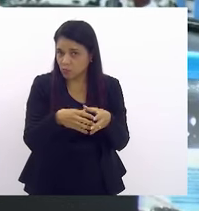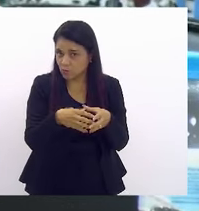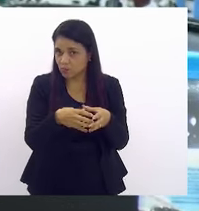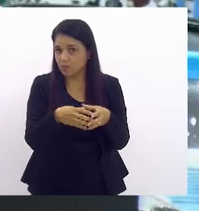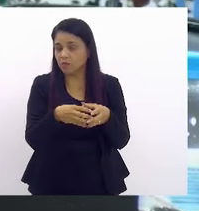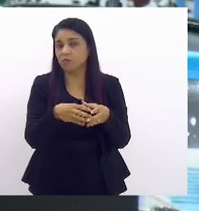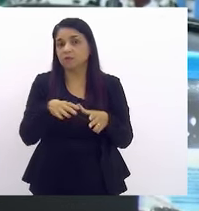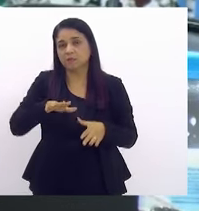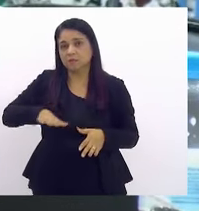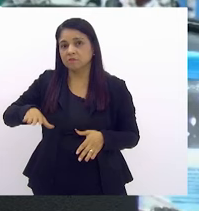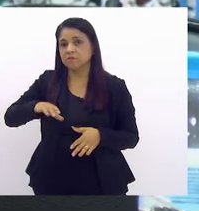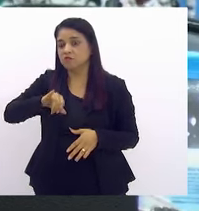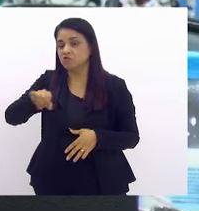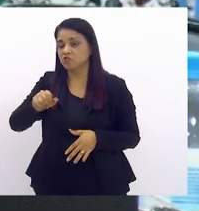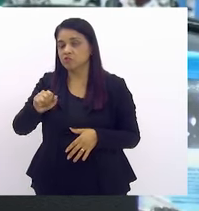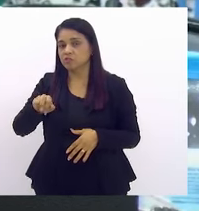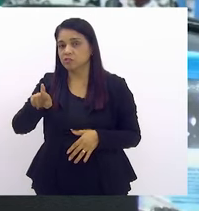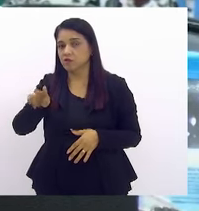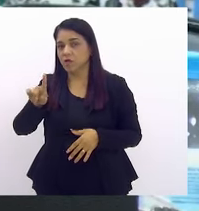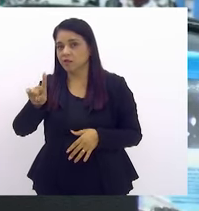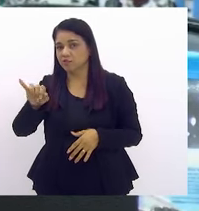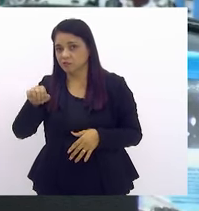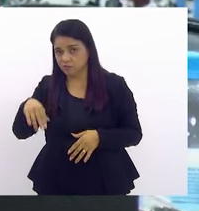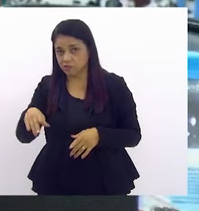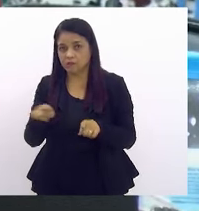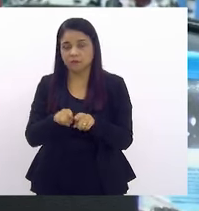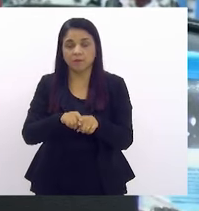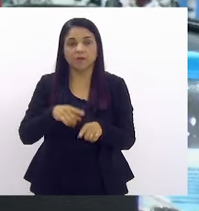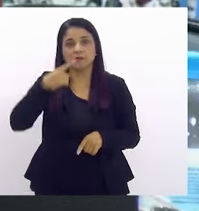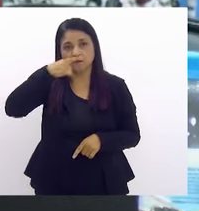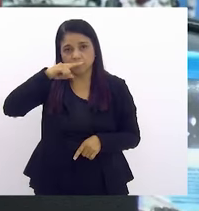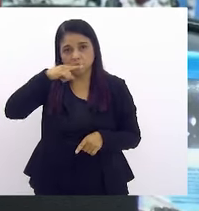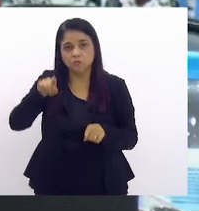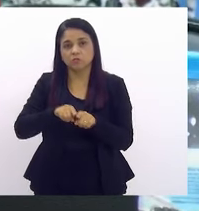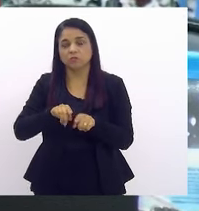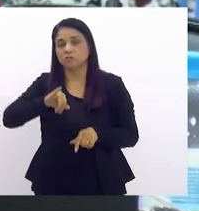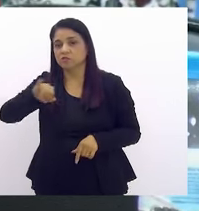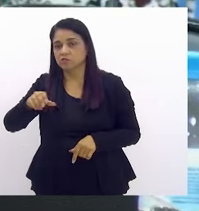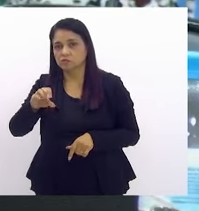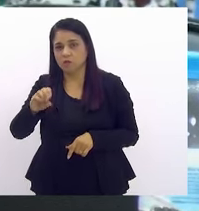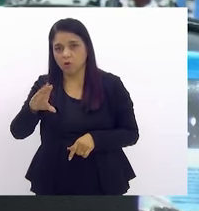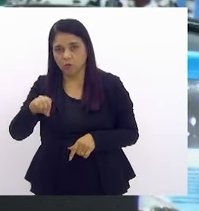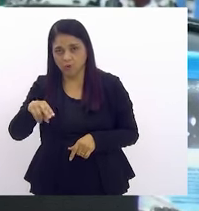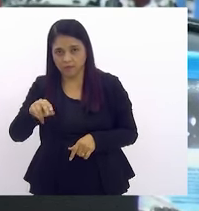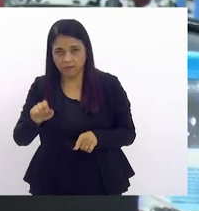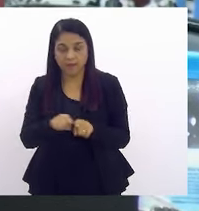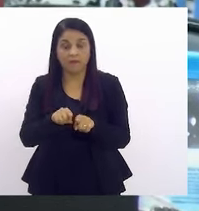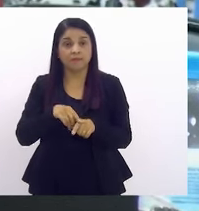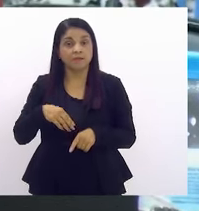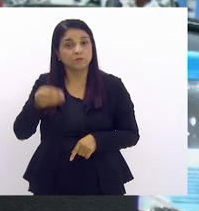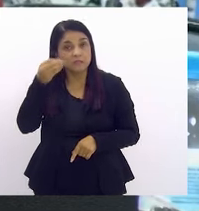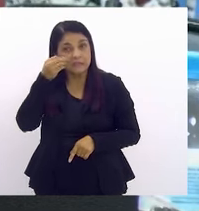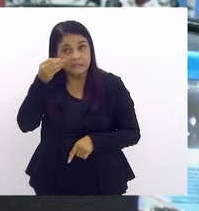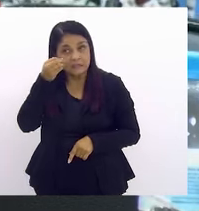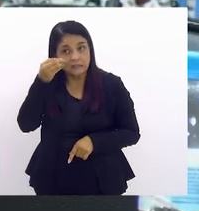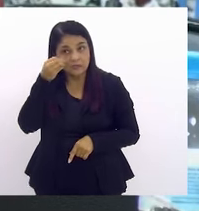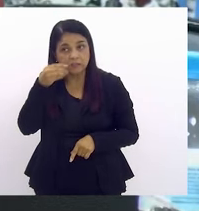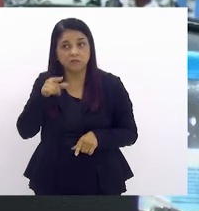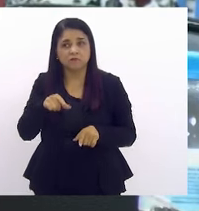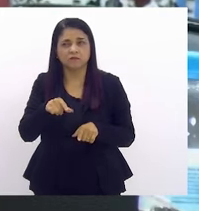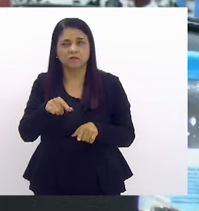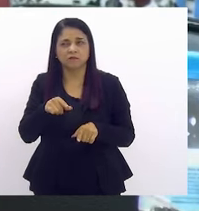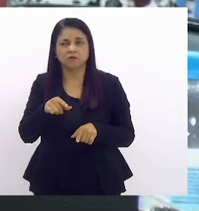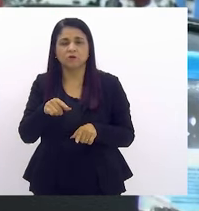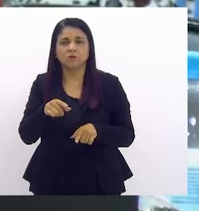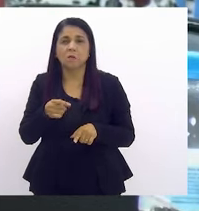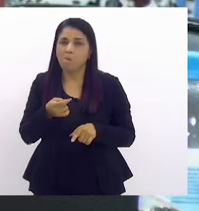Jardim Interlagos, mas em toda Maricá, de Itaipuaçu a Jaconé. Nós temos tentativas, ainda talvez um pouco